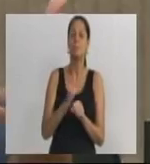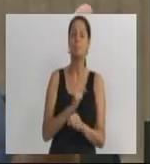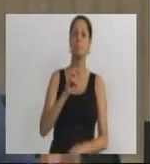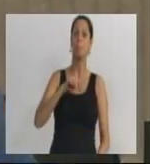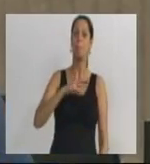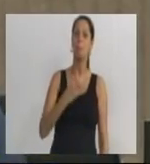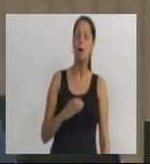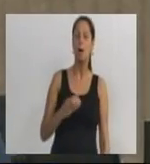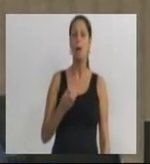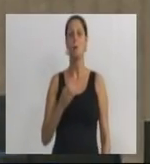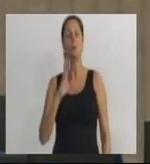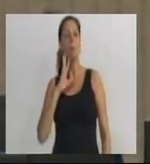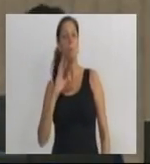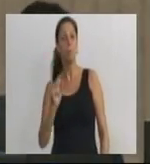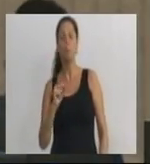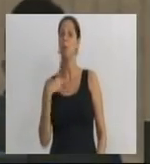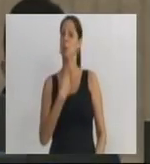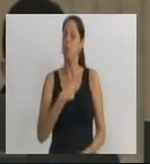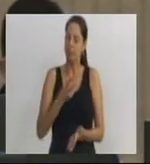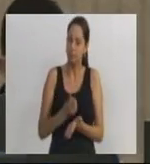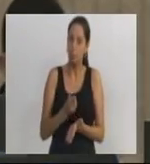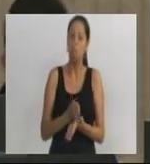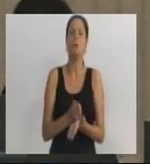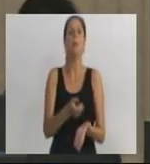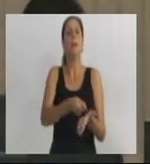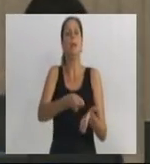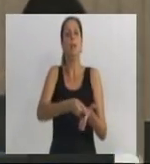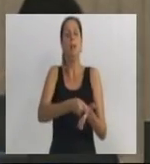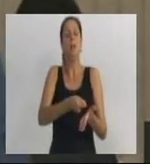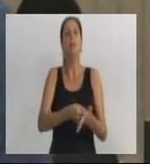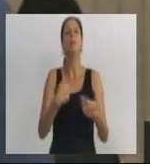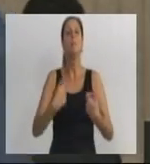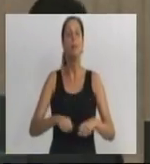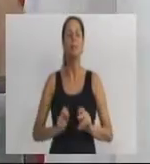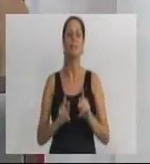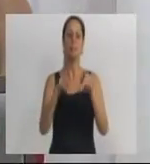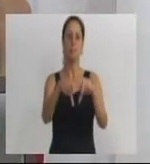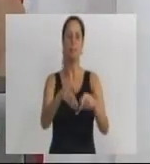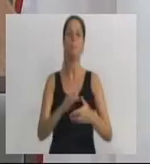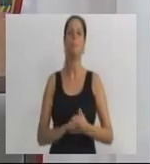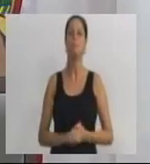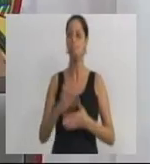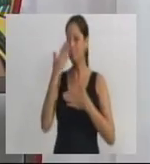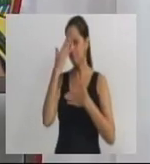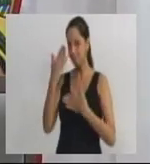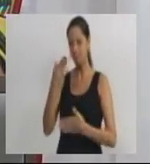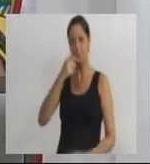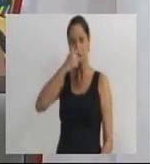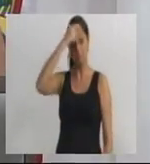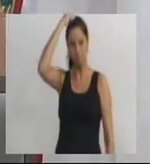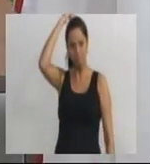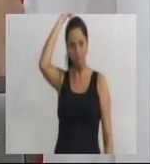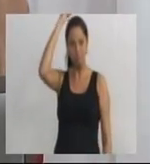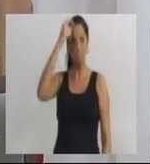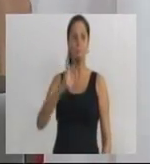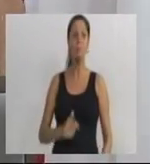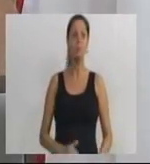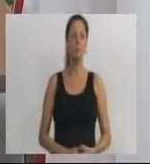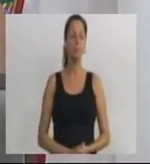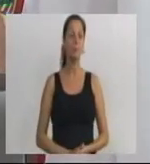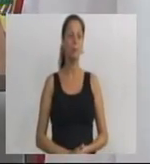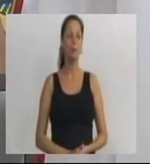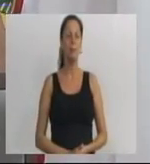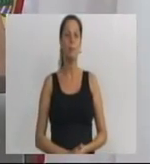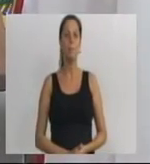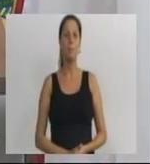enfim, vamos continuar cobrando urgentemente a reabertura e a manutenção naquela ponte. Obrigado. Muito obrigado, Adriano. Vereador Zeca, concedo mais 2 minutos para a